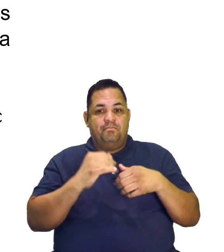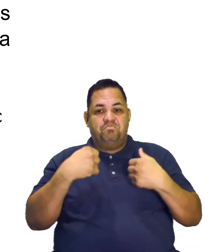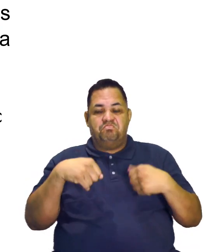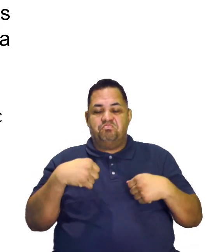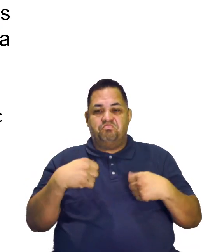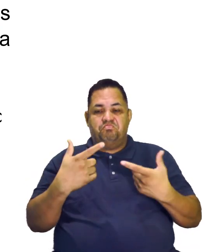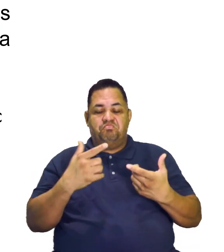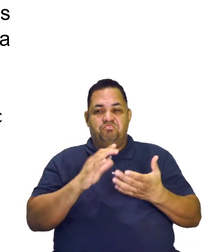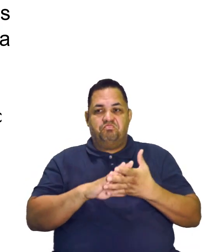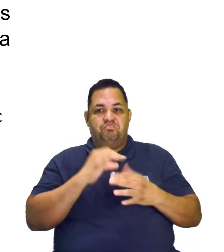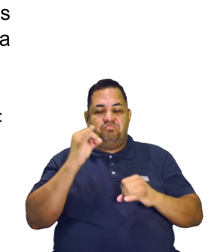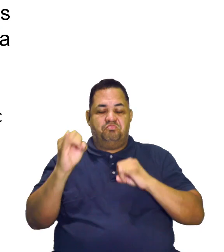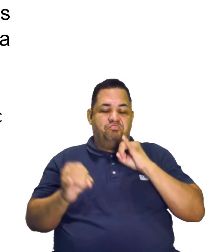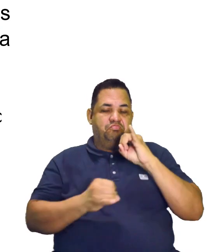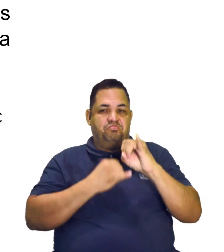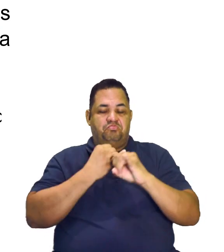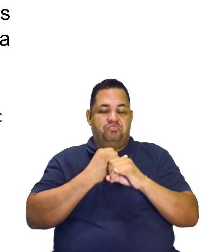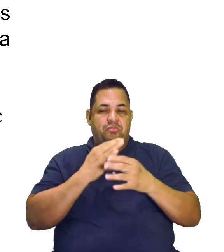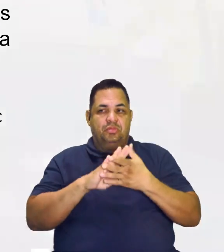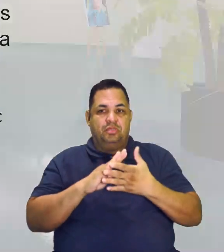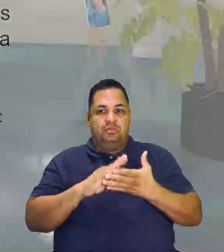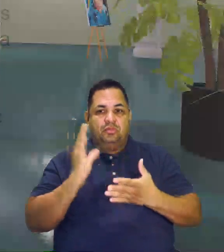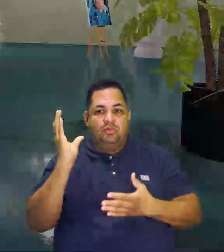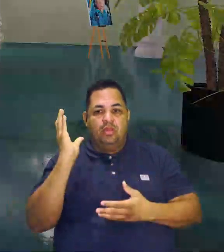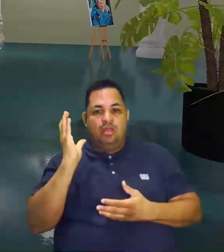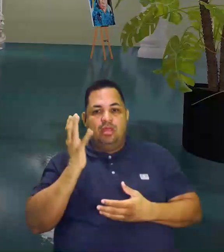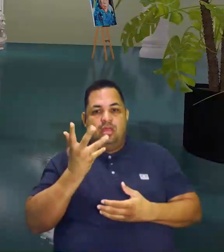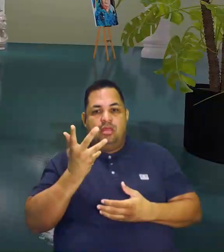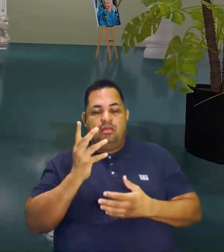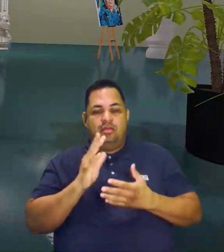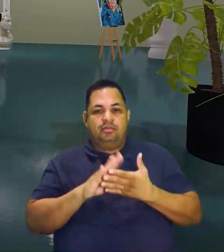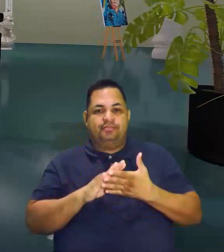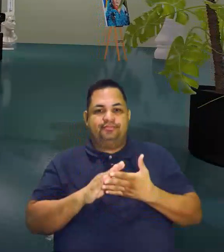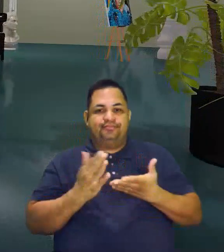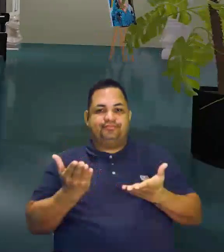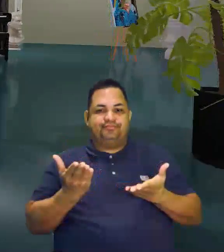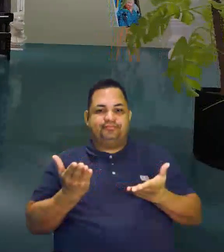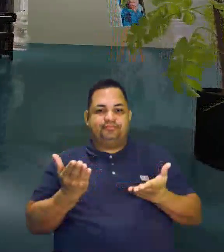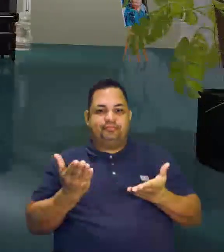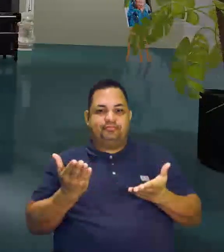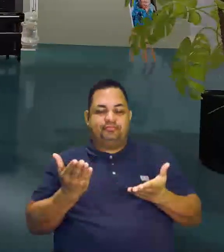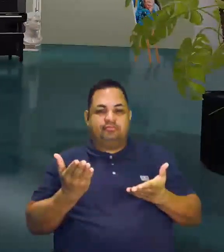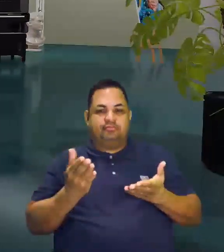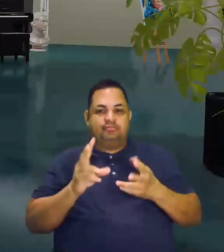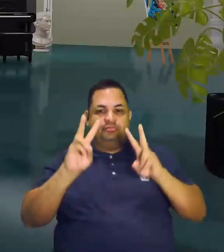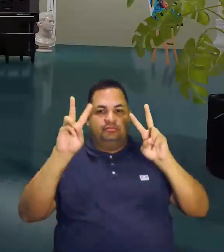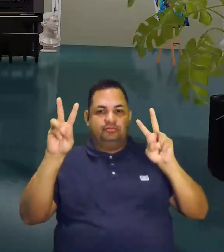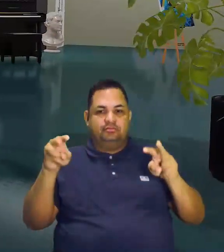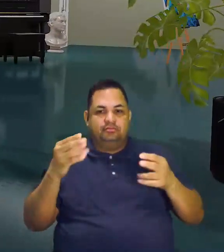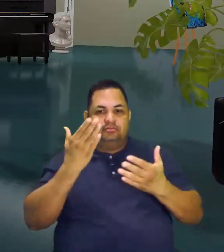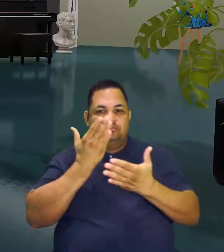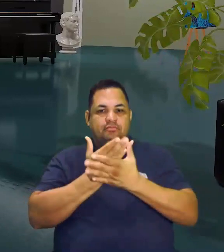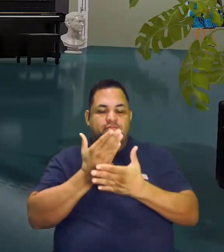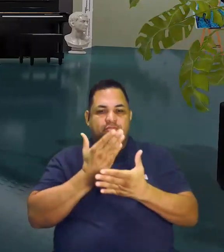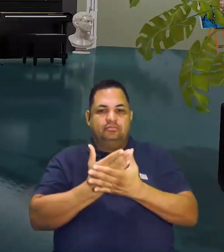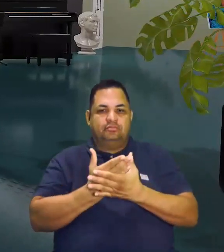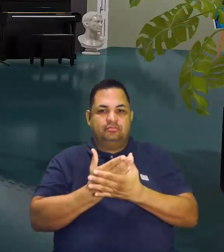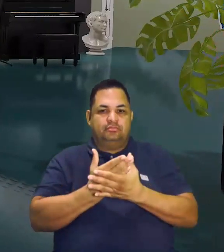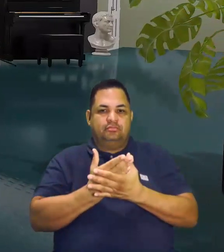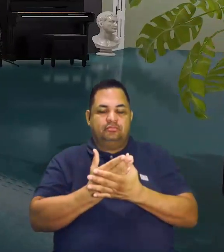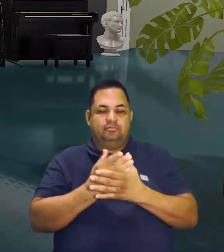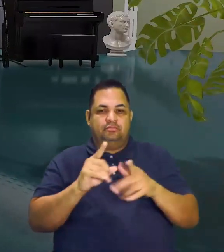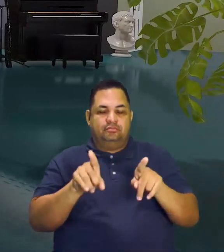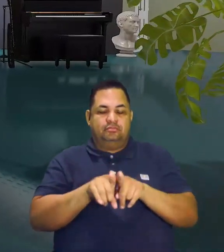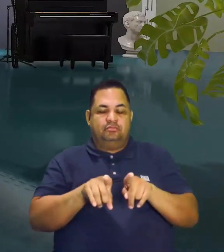de uma internet muito veloz. Certo, estudante? Então, foi o tema da nossa aula